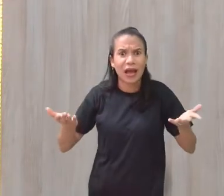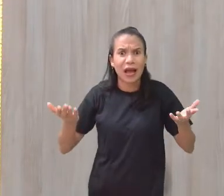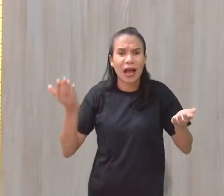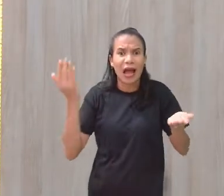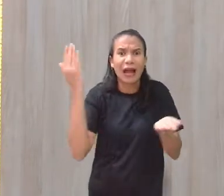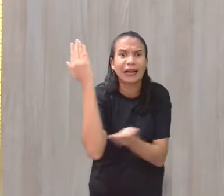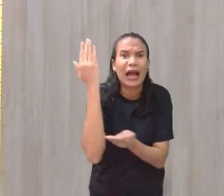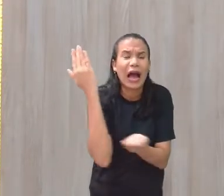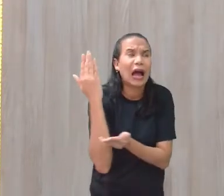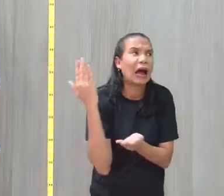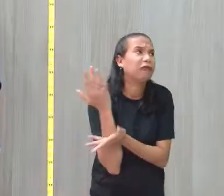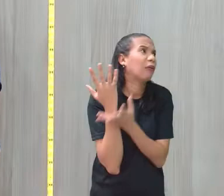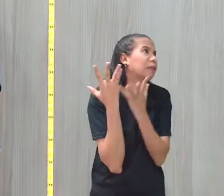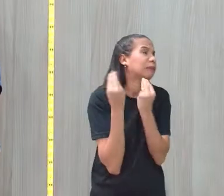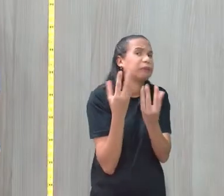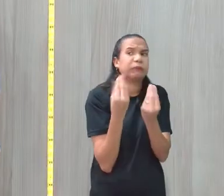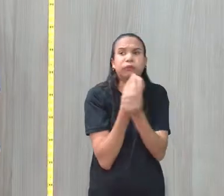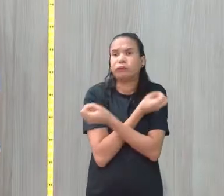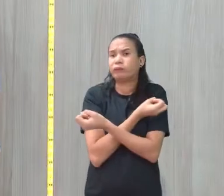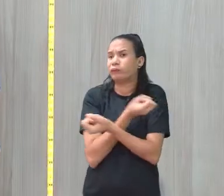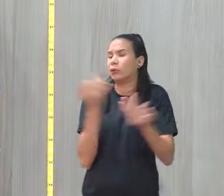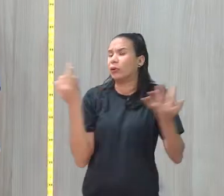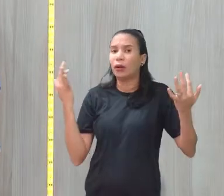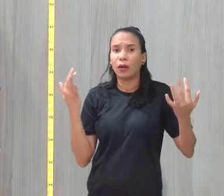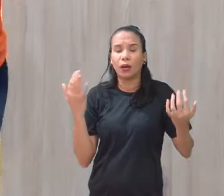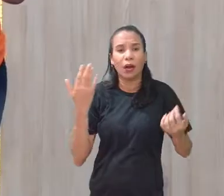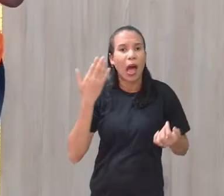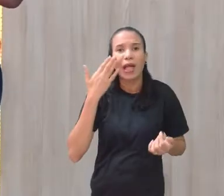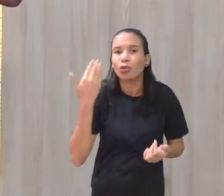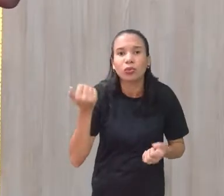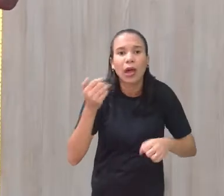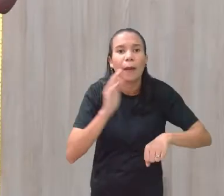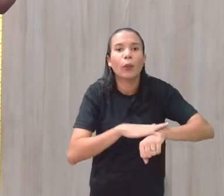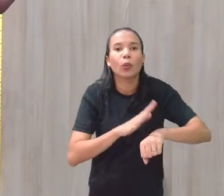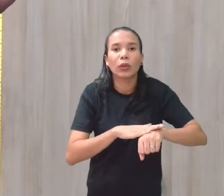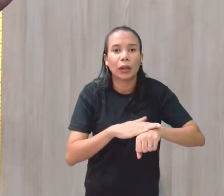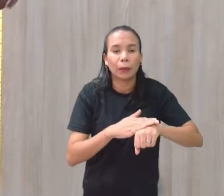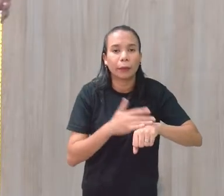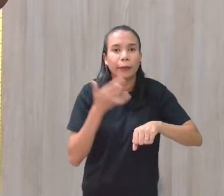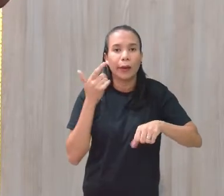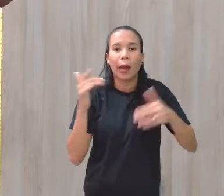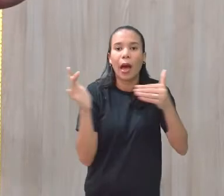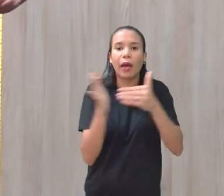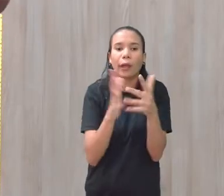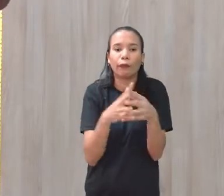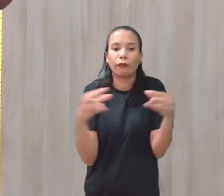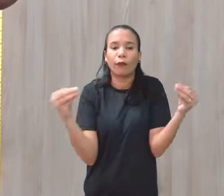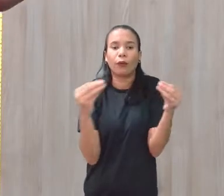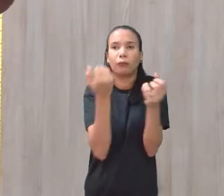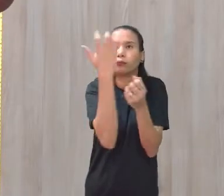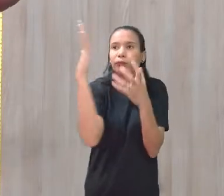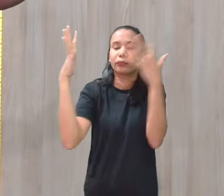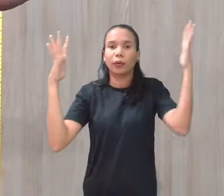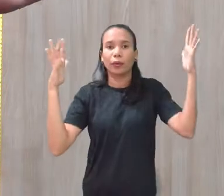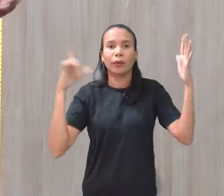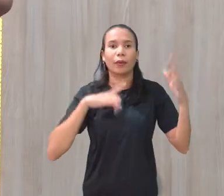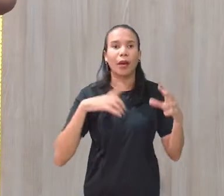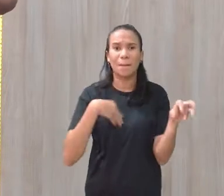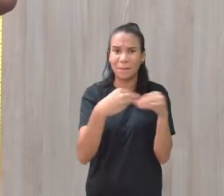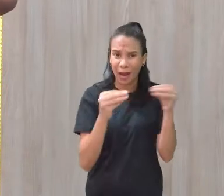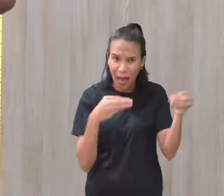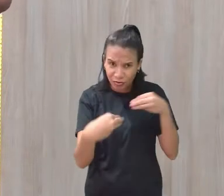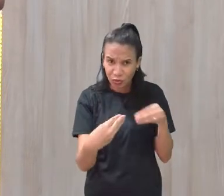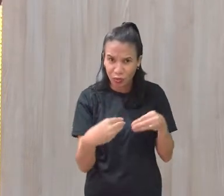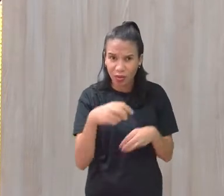garrafa PET. Meu Deus do céu, E a gente nem sabe o tempo que isso dura no meio ambiente para se decompor,